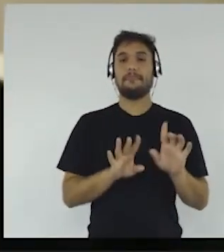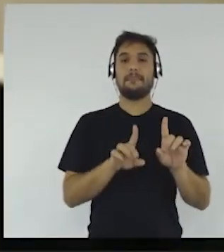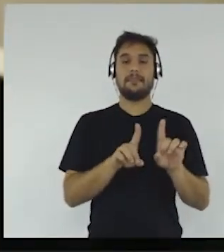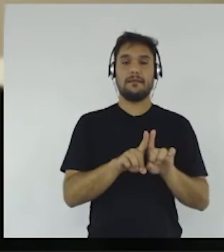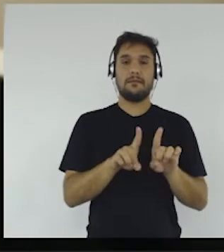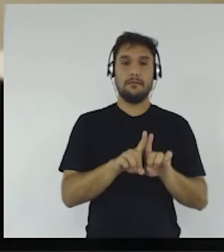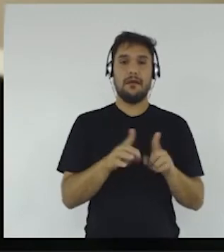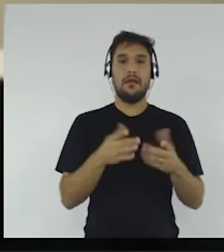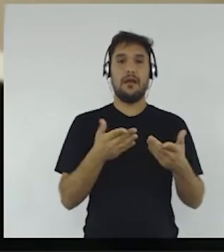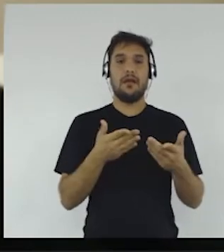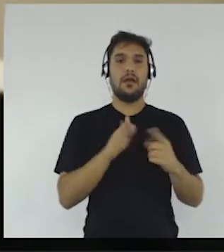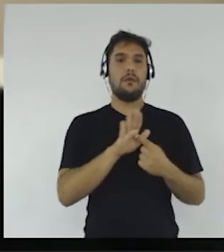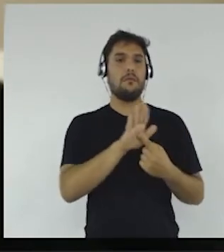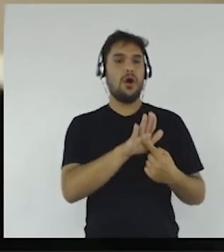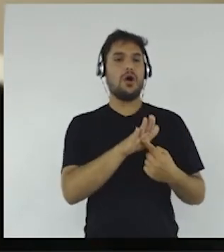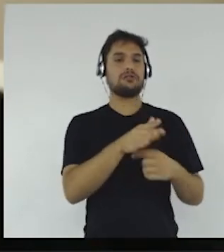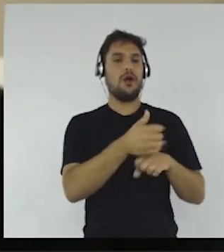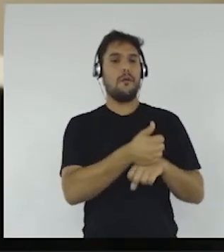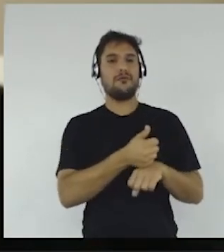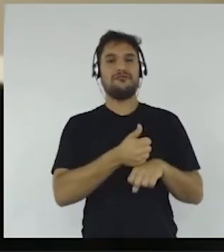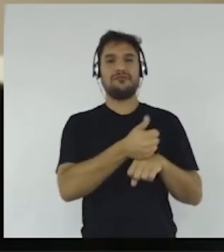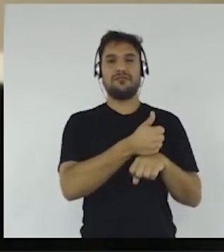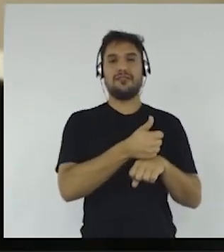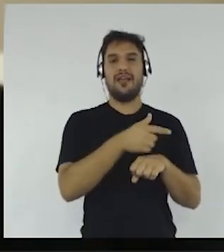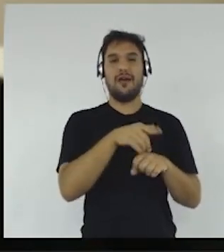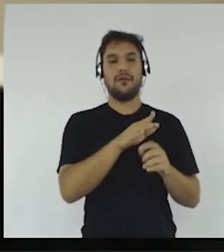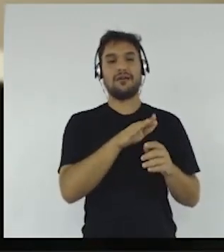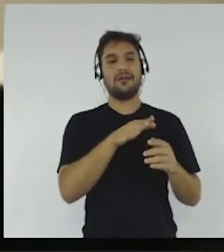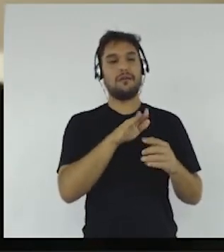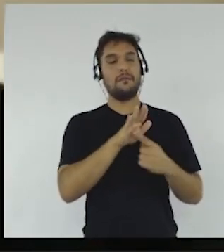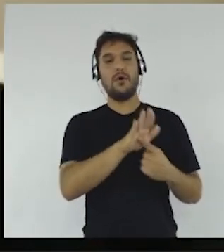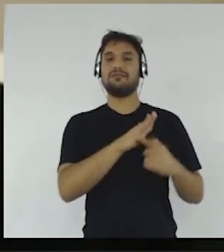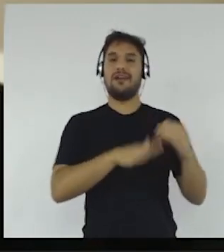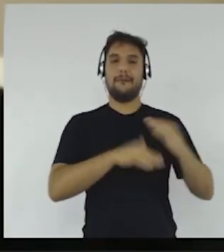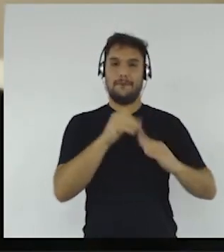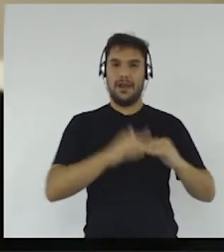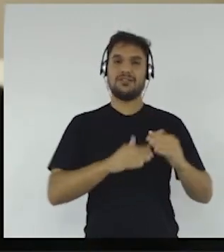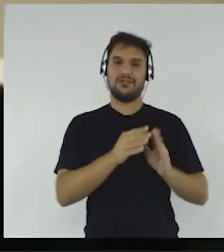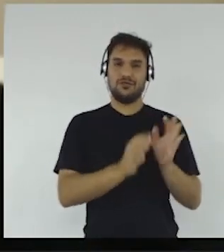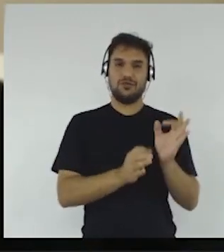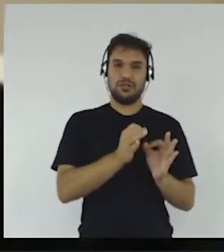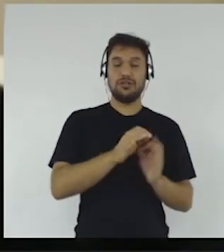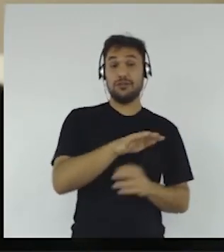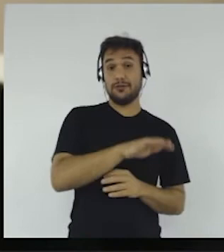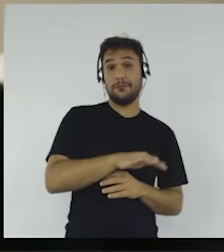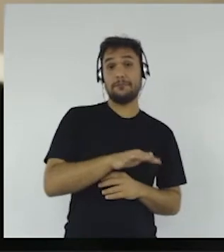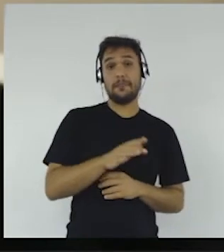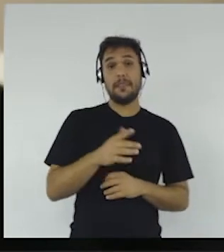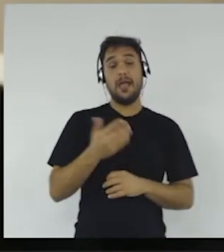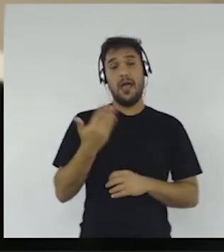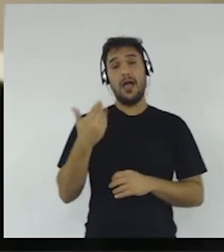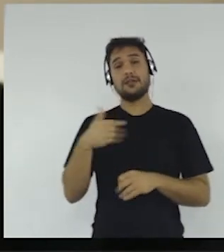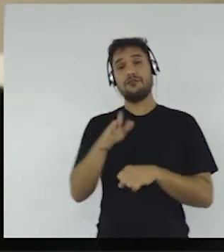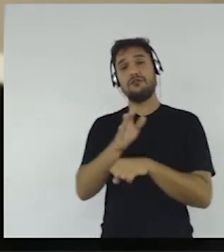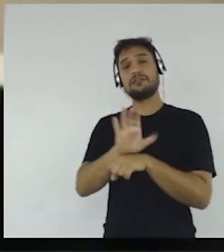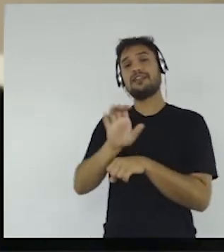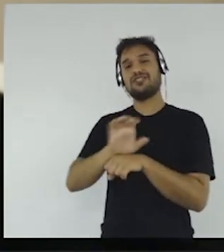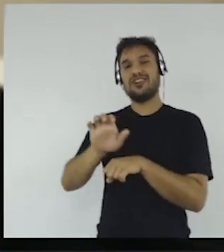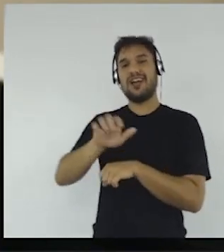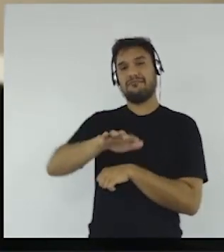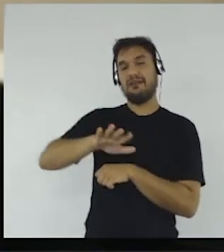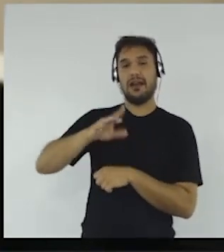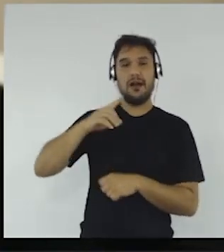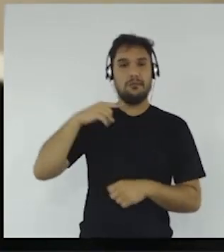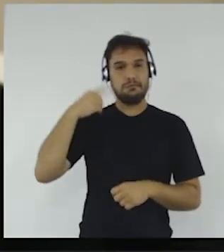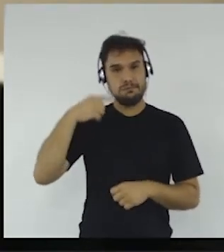falado para o profissional que vai à prática jurídica. E quando eu fui estagiar com